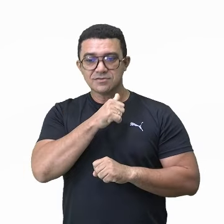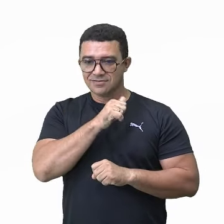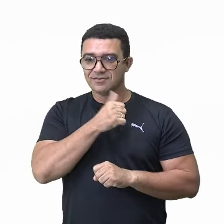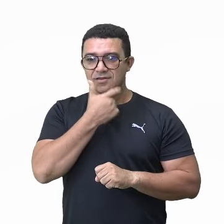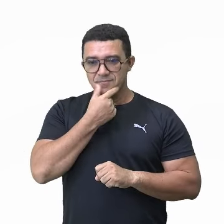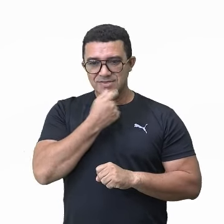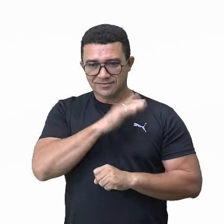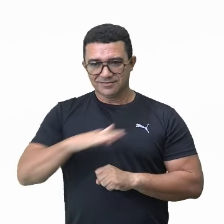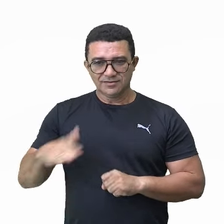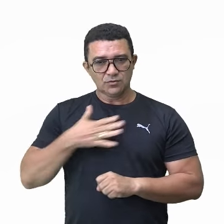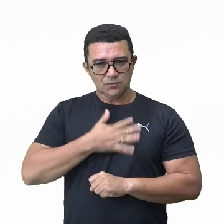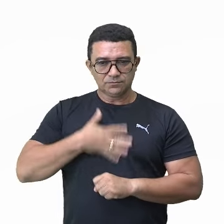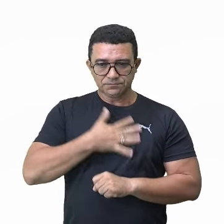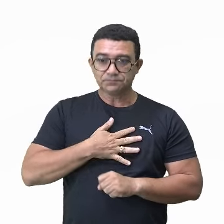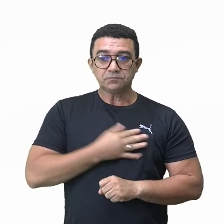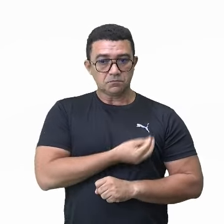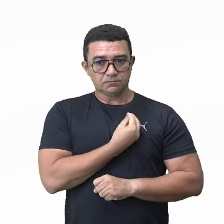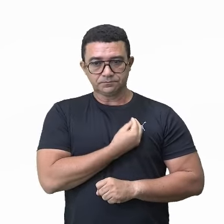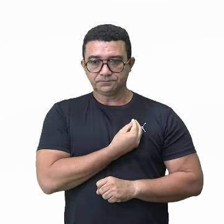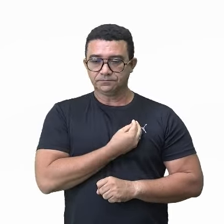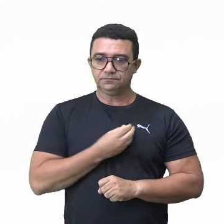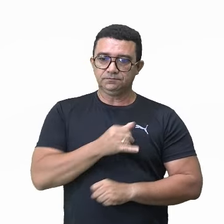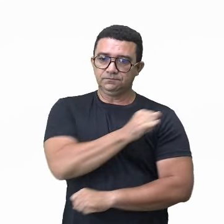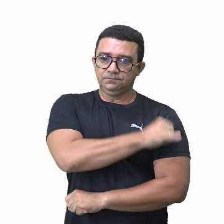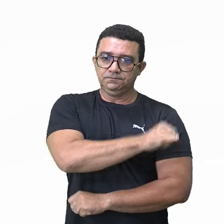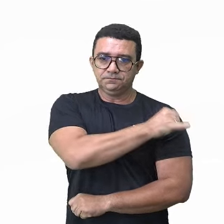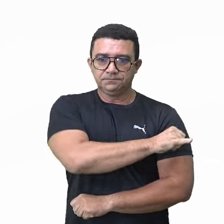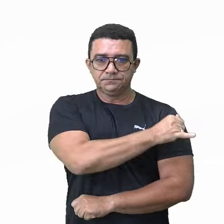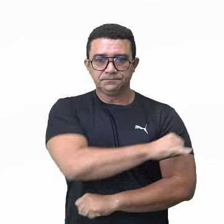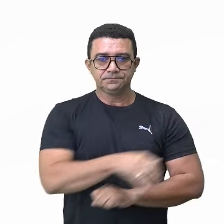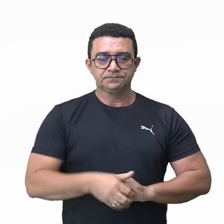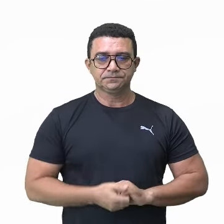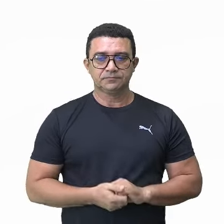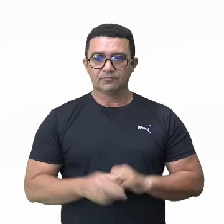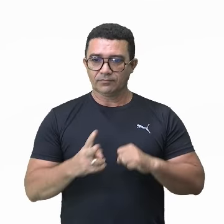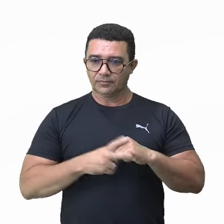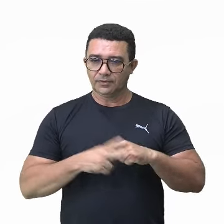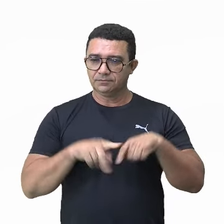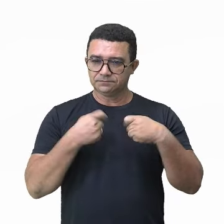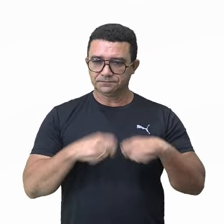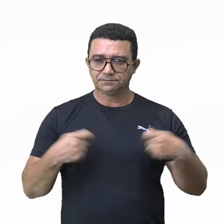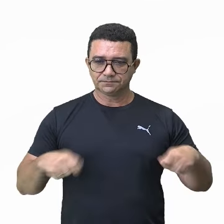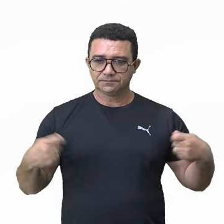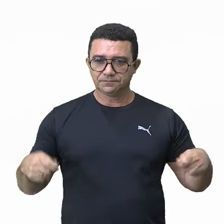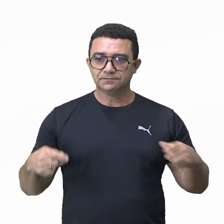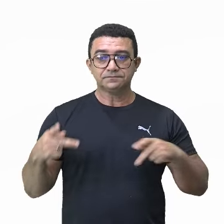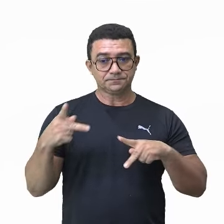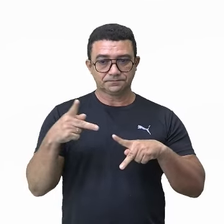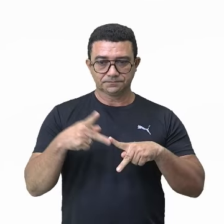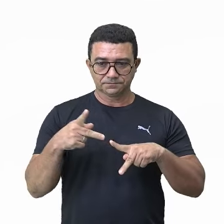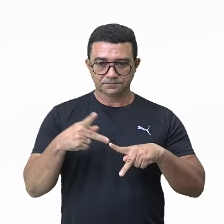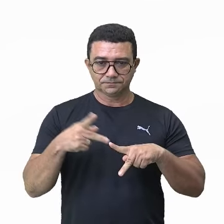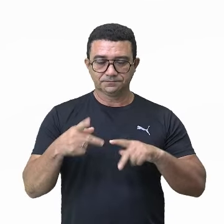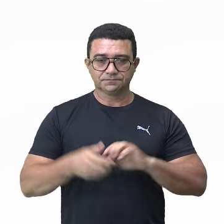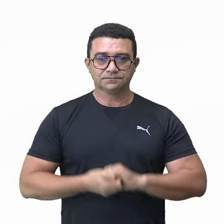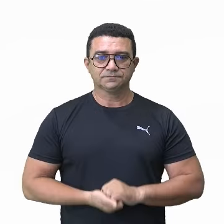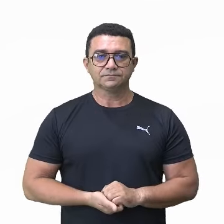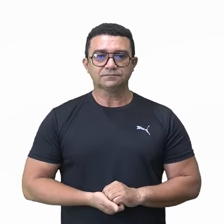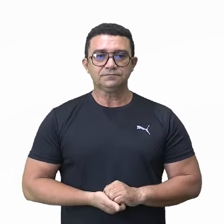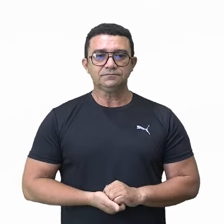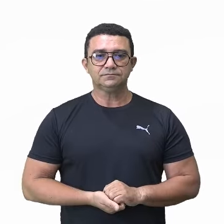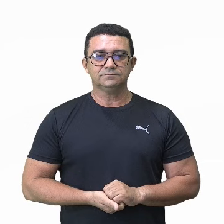aí que o verbo gostar Olha aí o verbo exige preposição quem gosta gosta de algo a